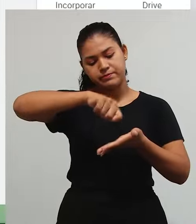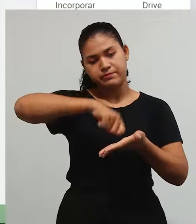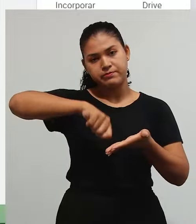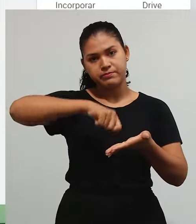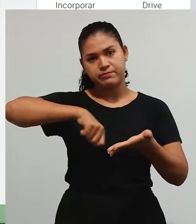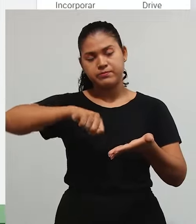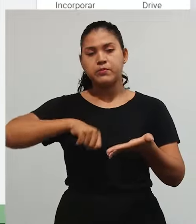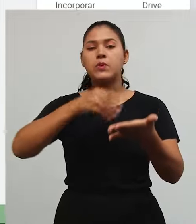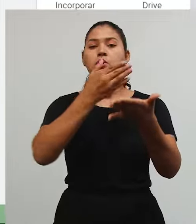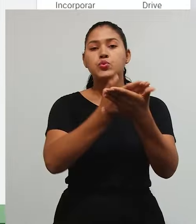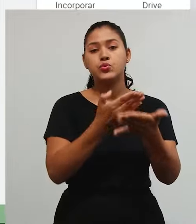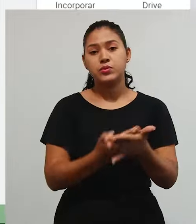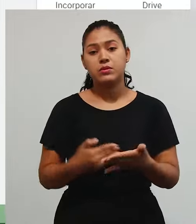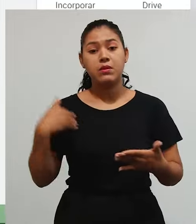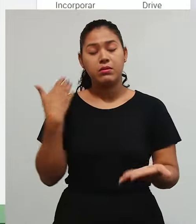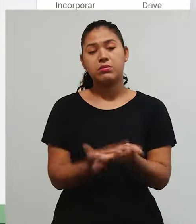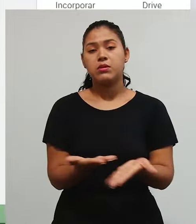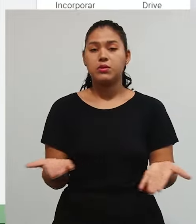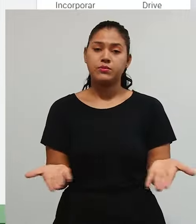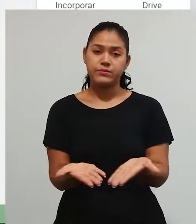estudados.